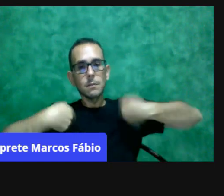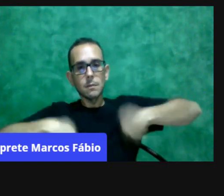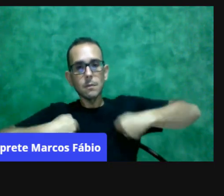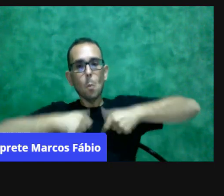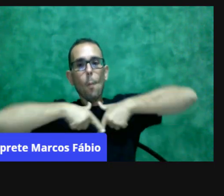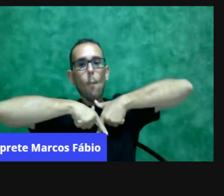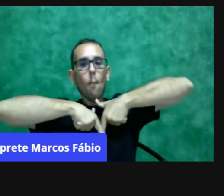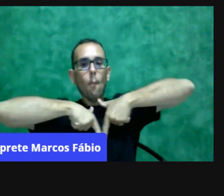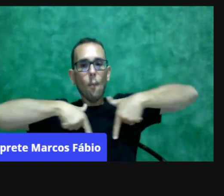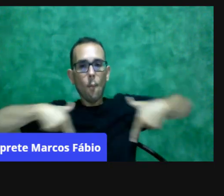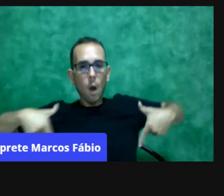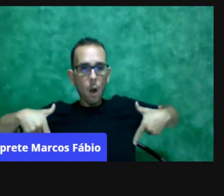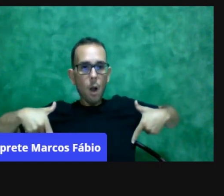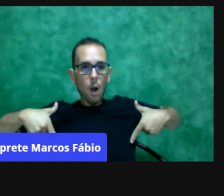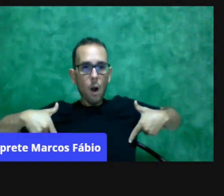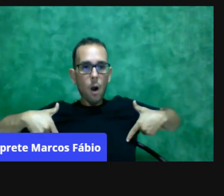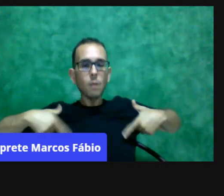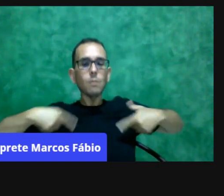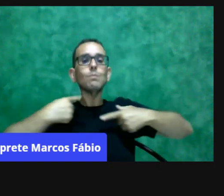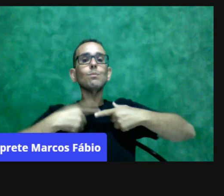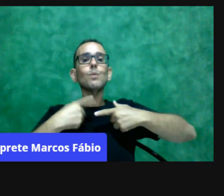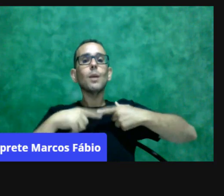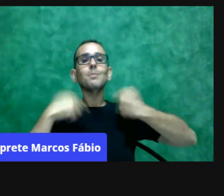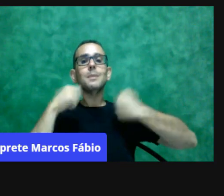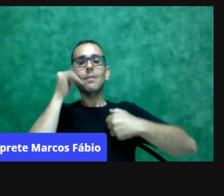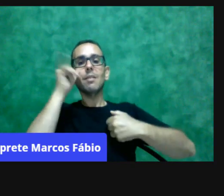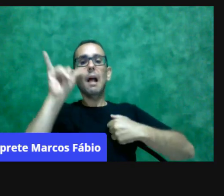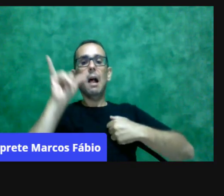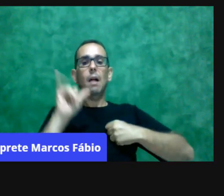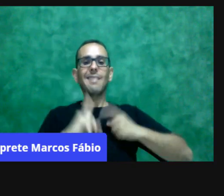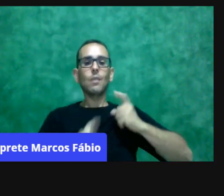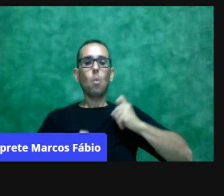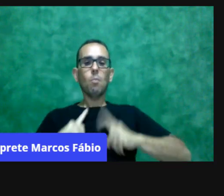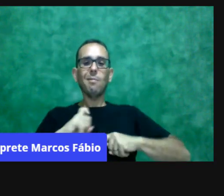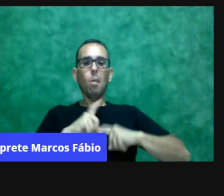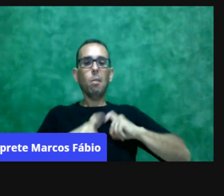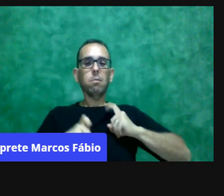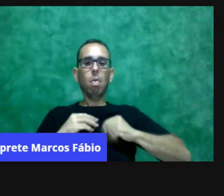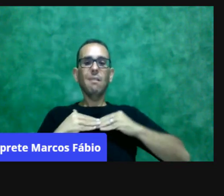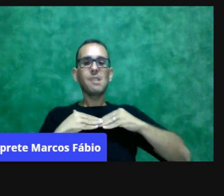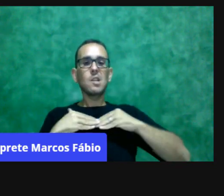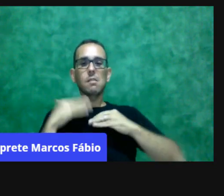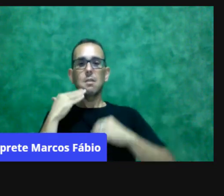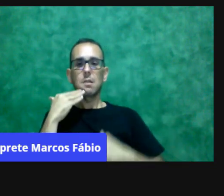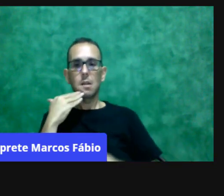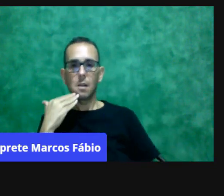que essa movimentação seja bem percebida pelas crianças.